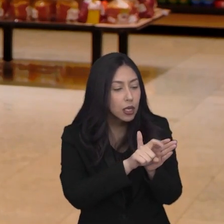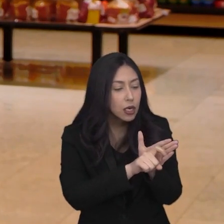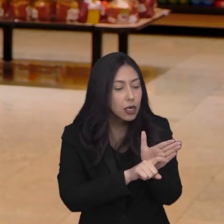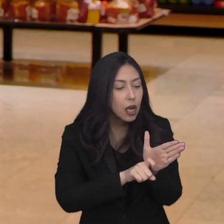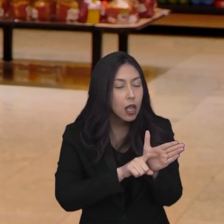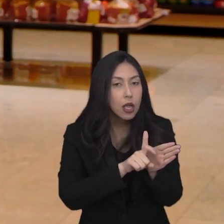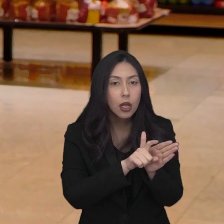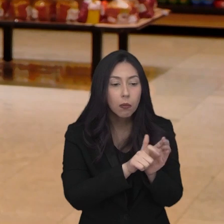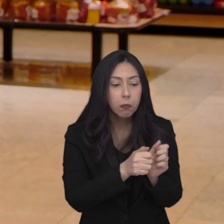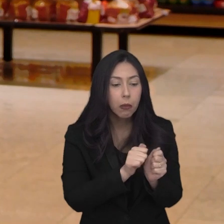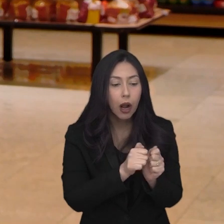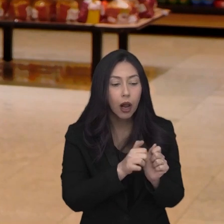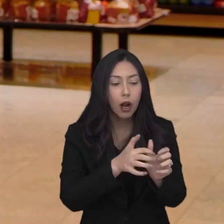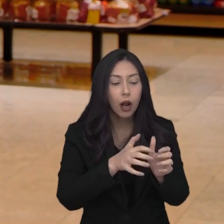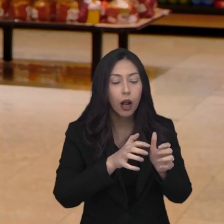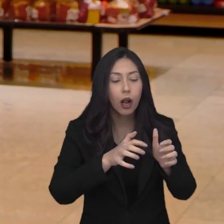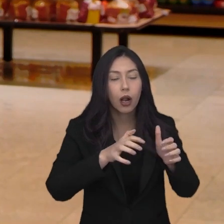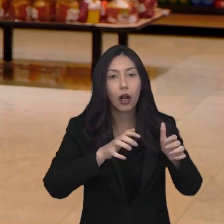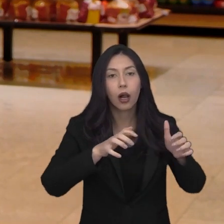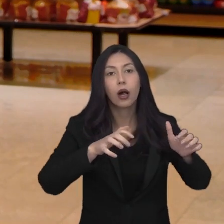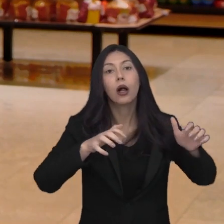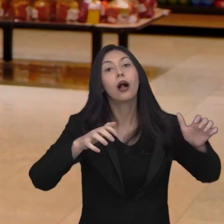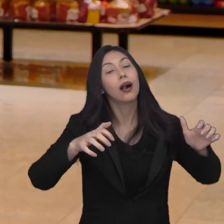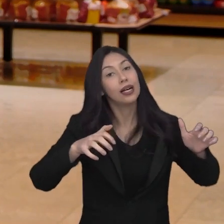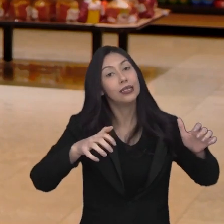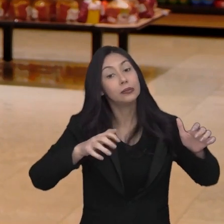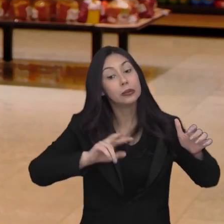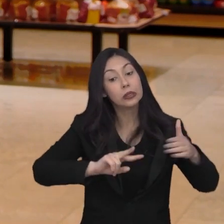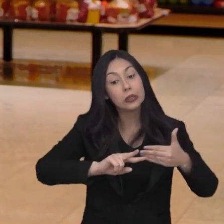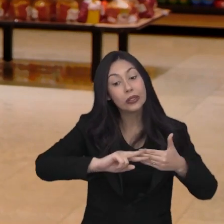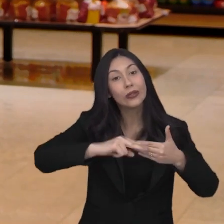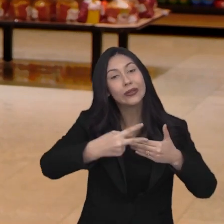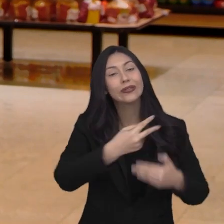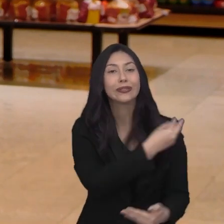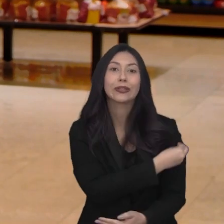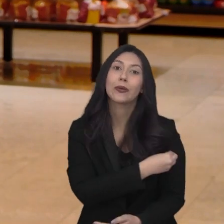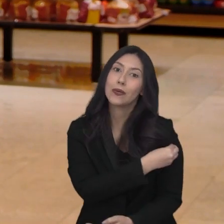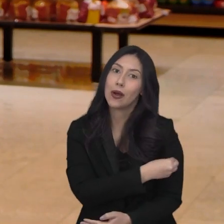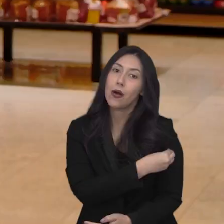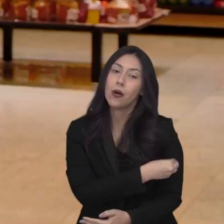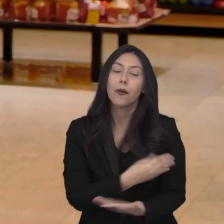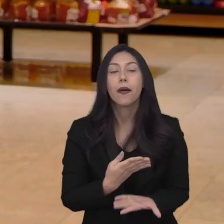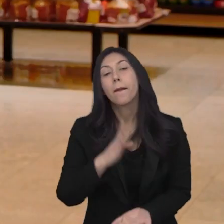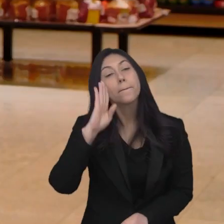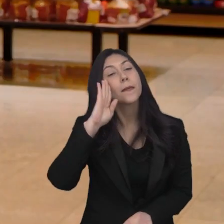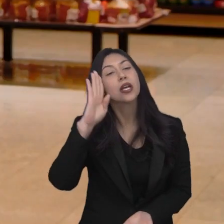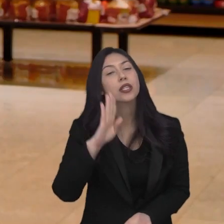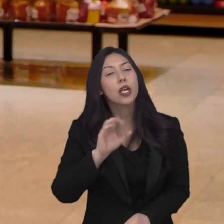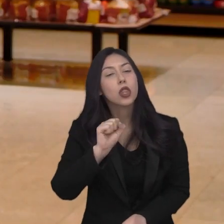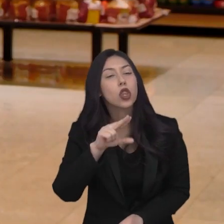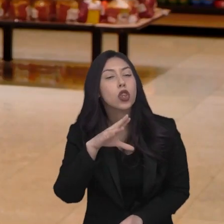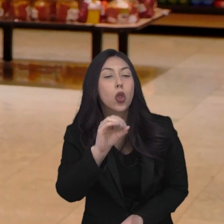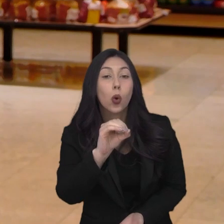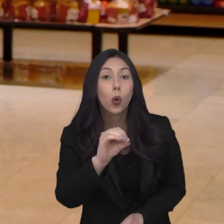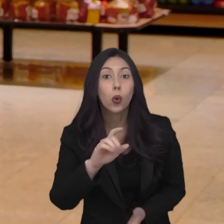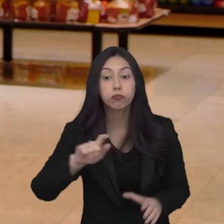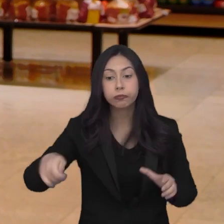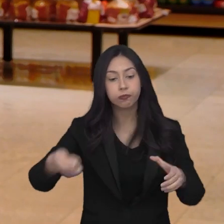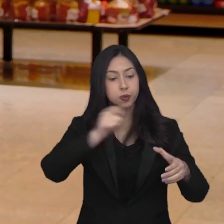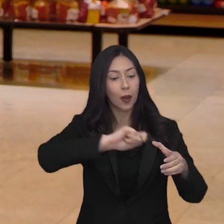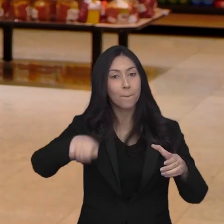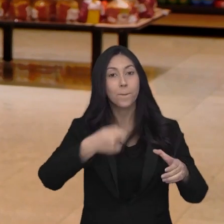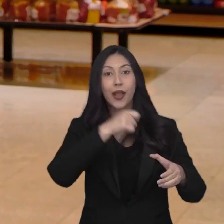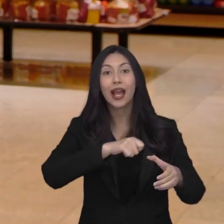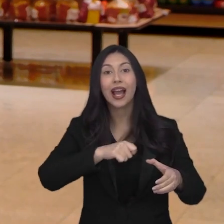gerando, né, causando essa fermentação e tendo o resultado, como muitas vezes, o álcool. Principalmente o suco, às vezes, que a gente adoça, coloca